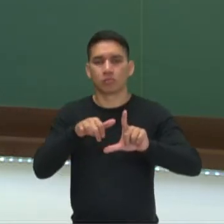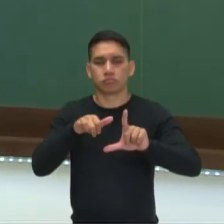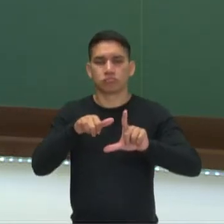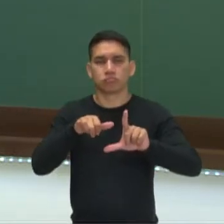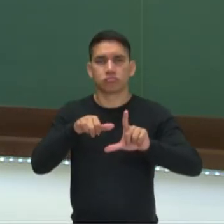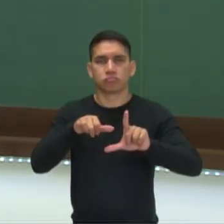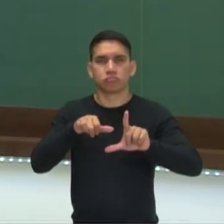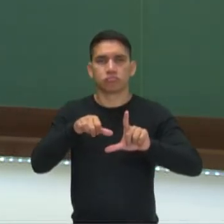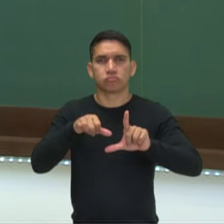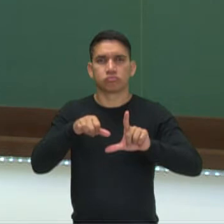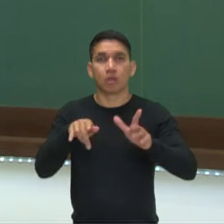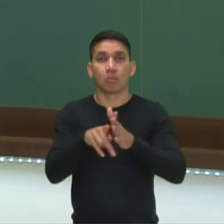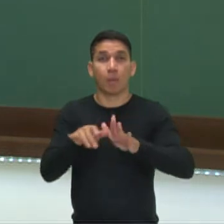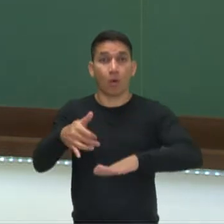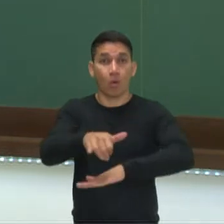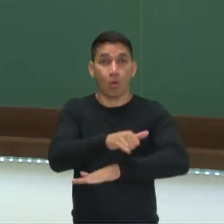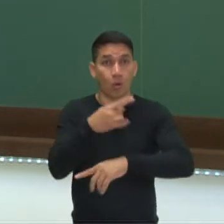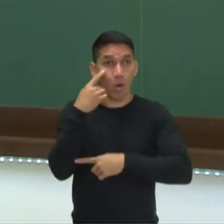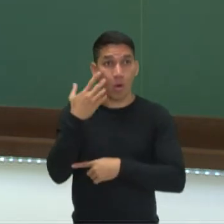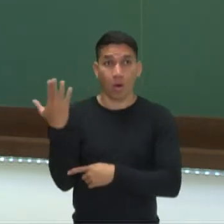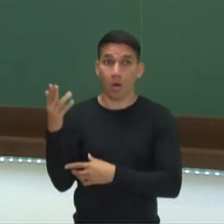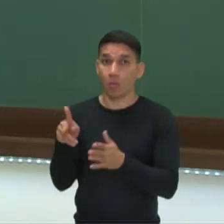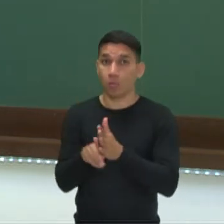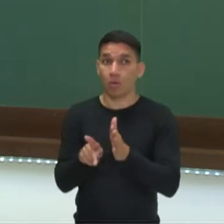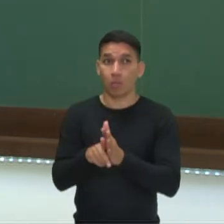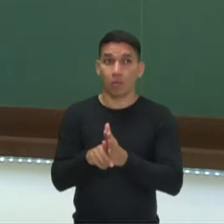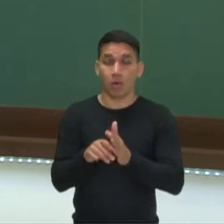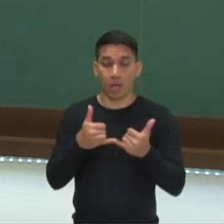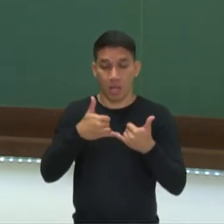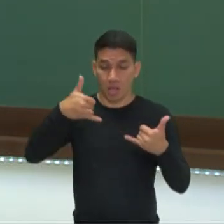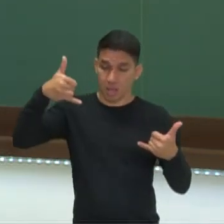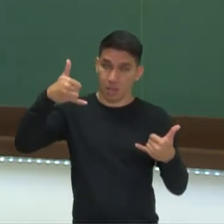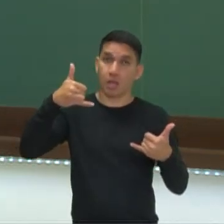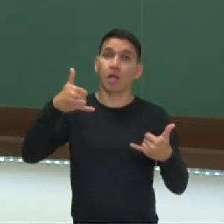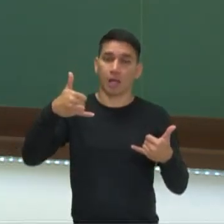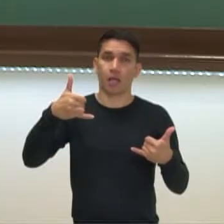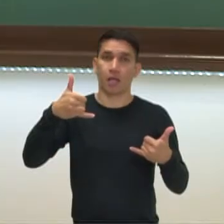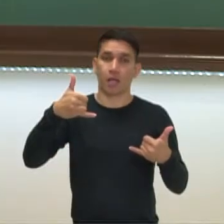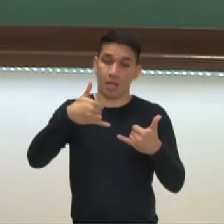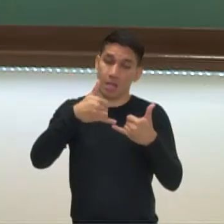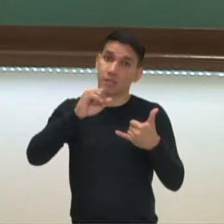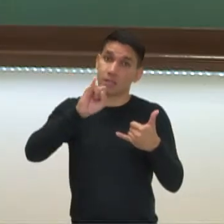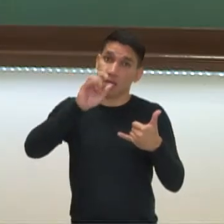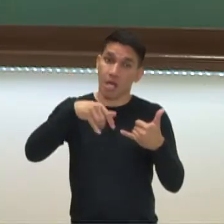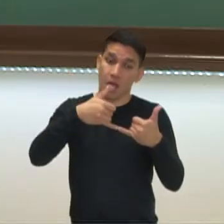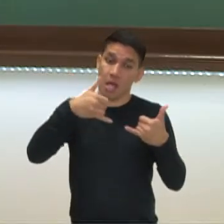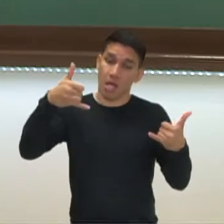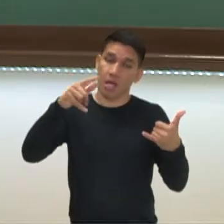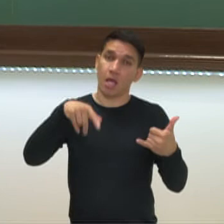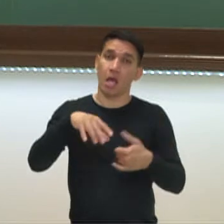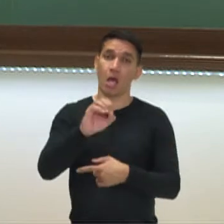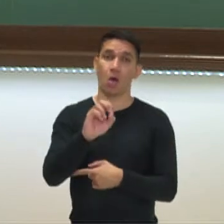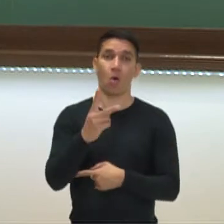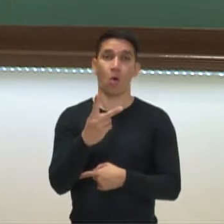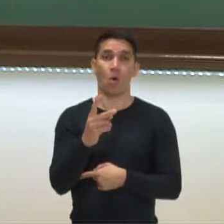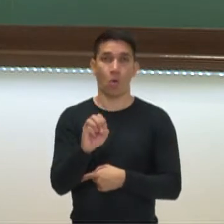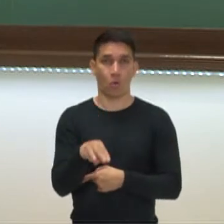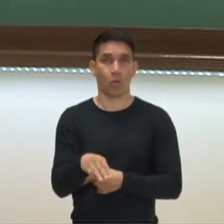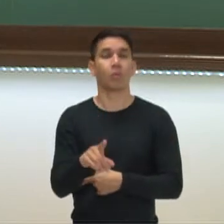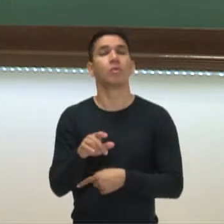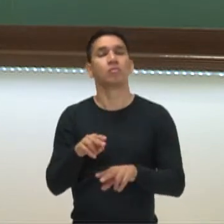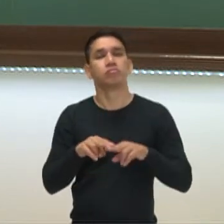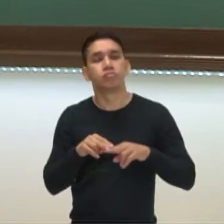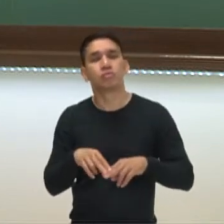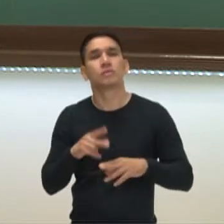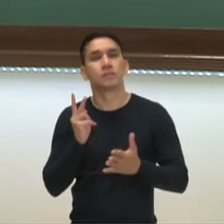corrente? Veja que ele está no regime ôhmico. O gráfico é uma reta. Se o gráfico é uma reta, está no regime ôhmico, então a resistência